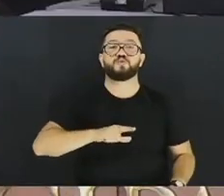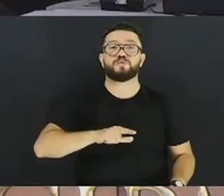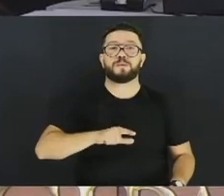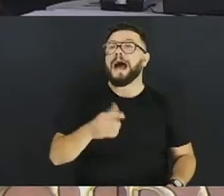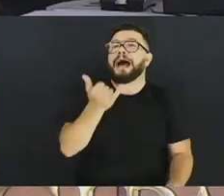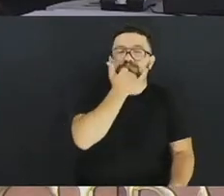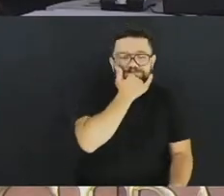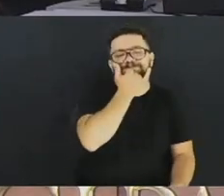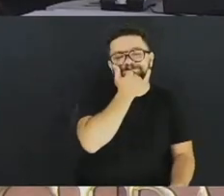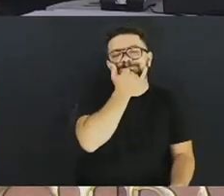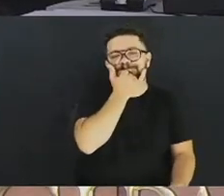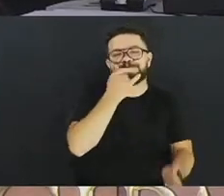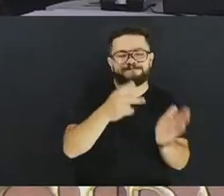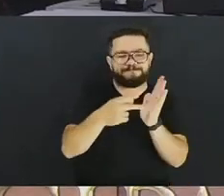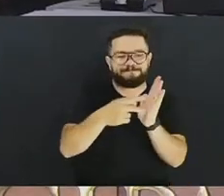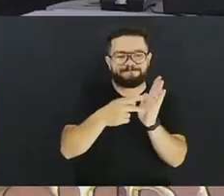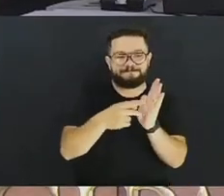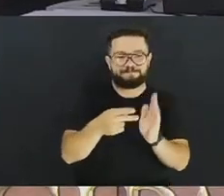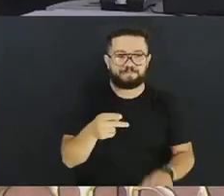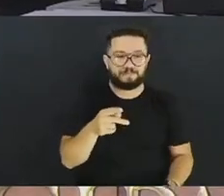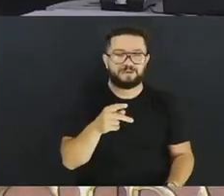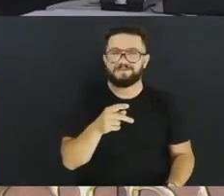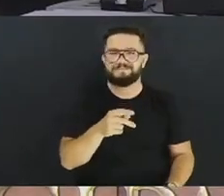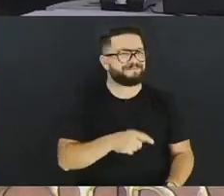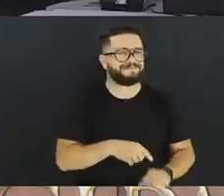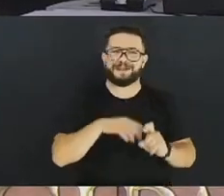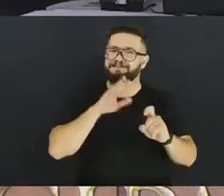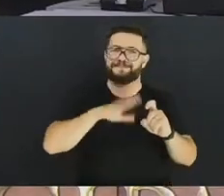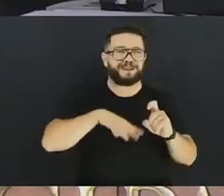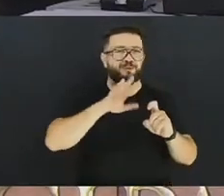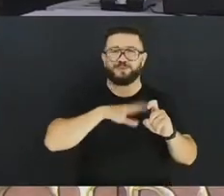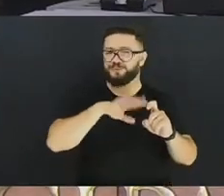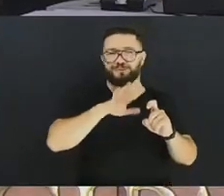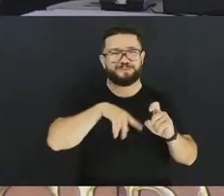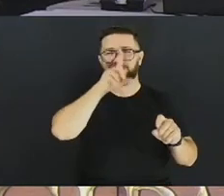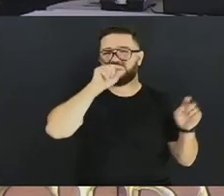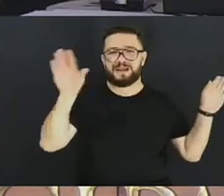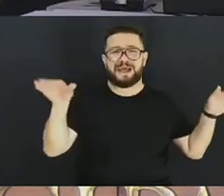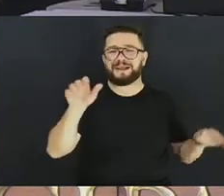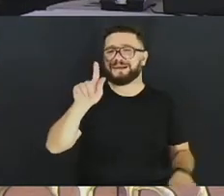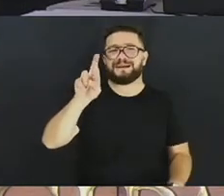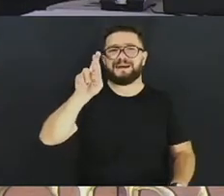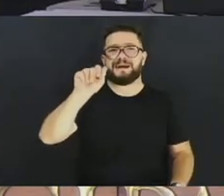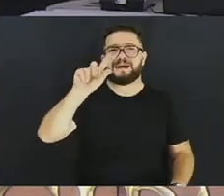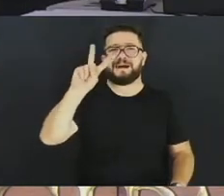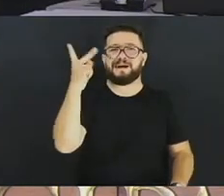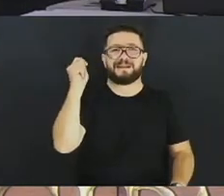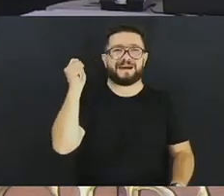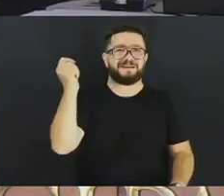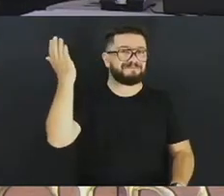Desculpe mesmo. Então, grelha azul é mito. Sabe por que é mito? Porque era assim, não só